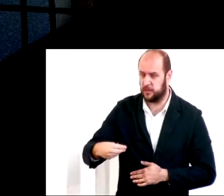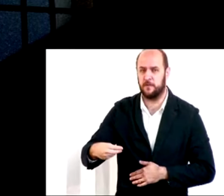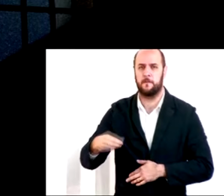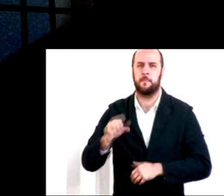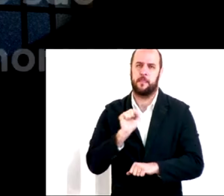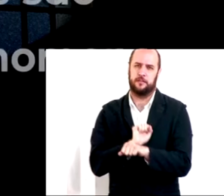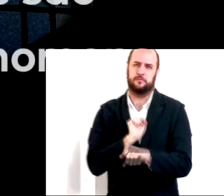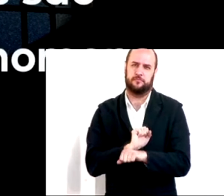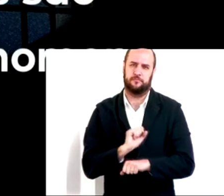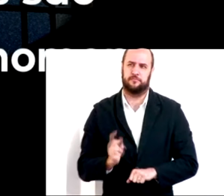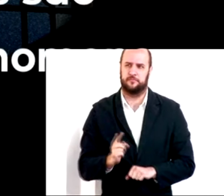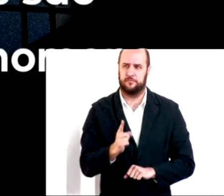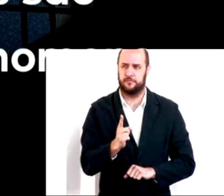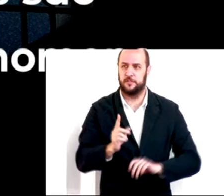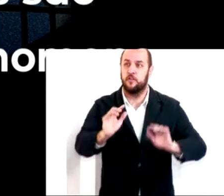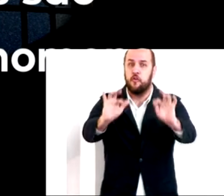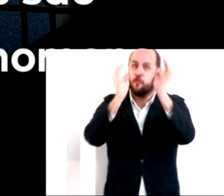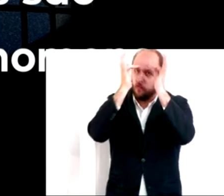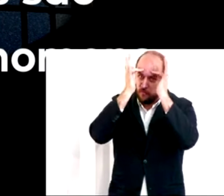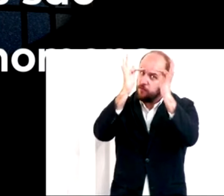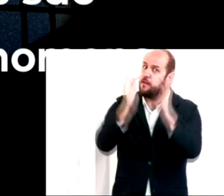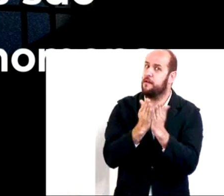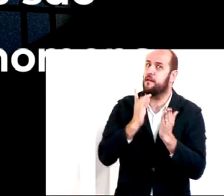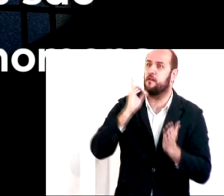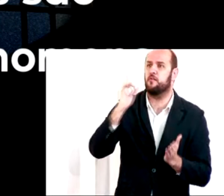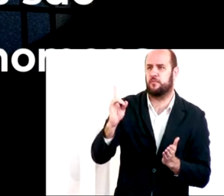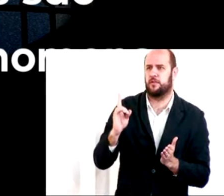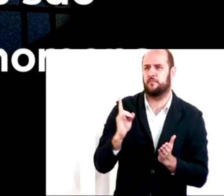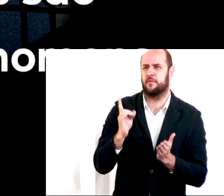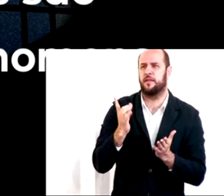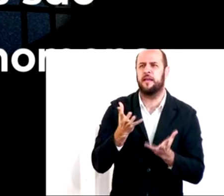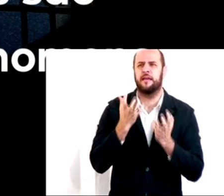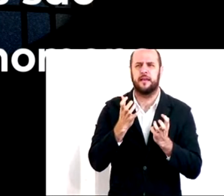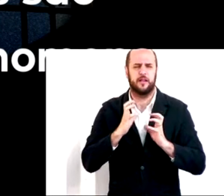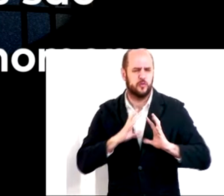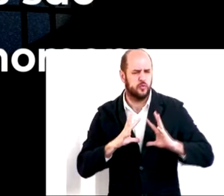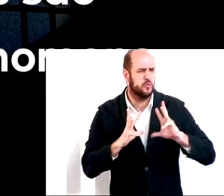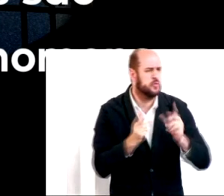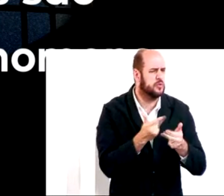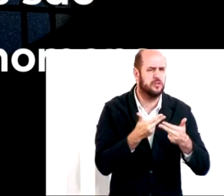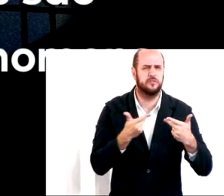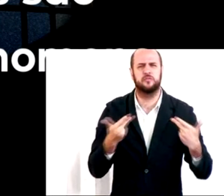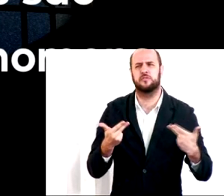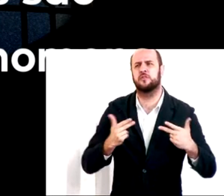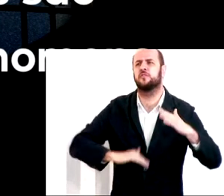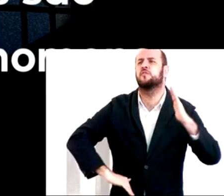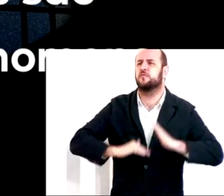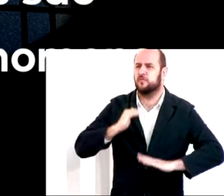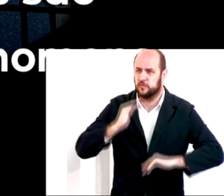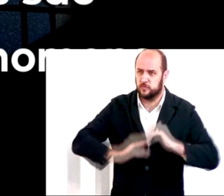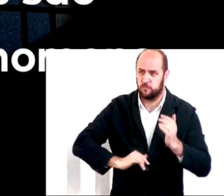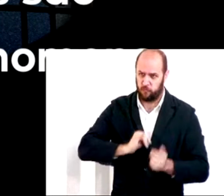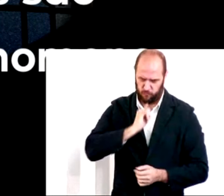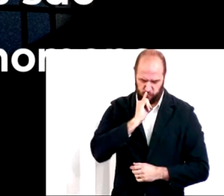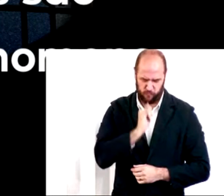eterna. Fiel é esta palavra, e quero que, no tocante a estas coisas, faças